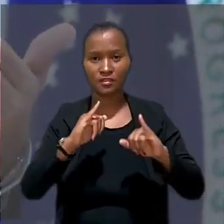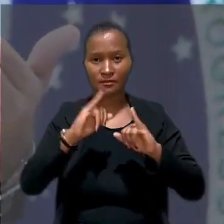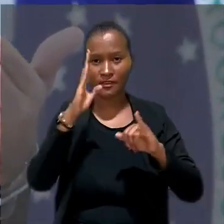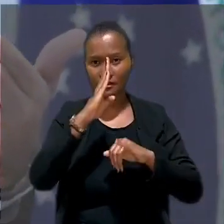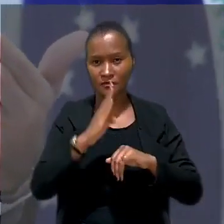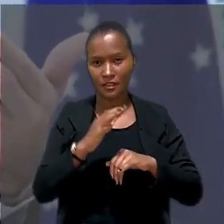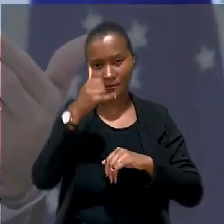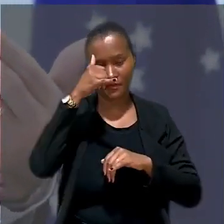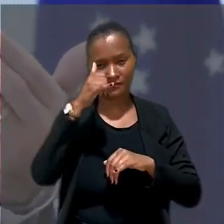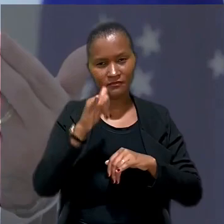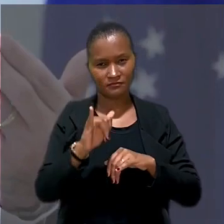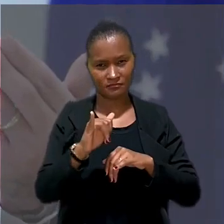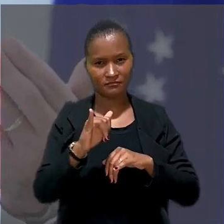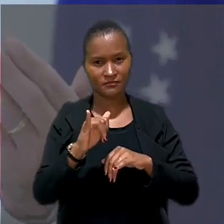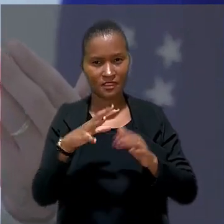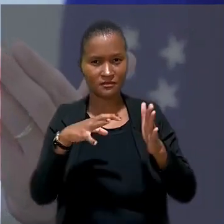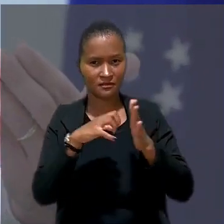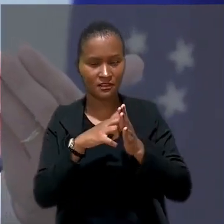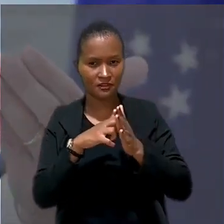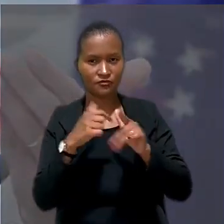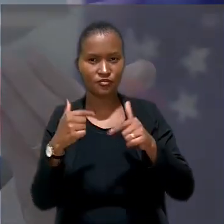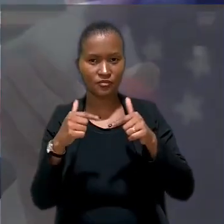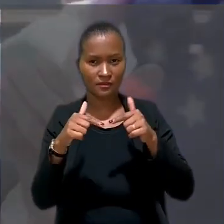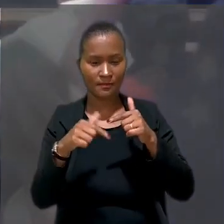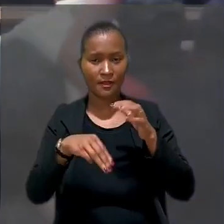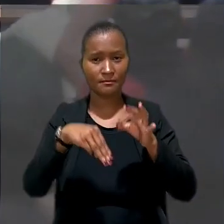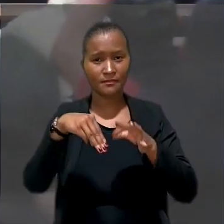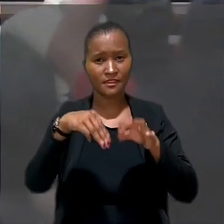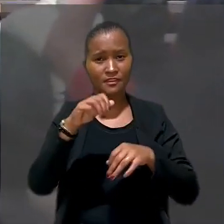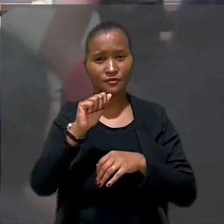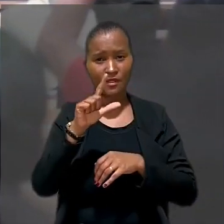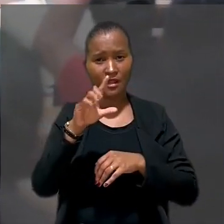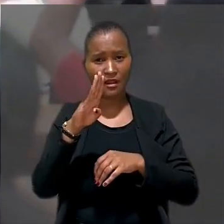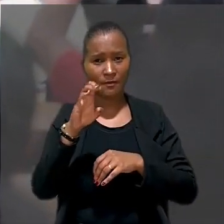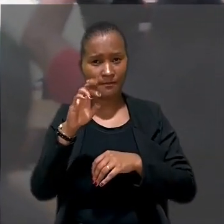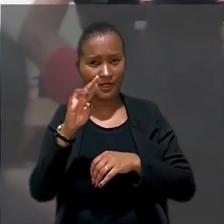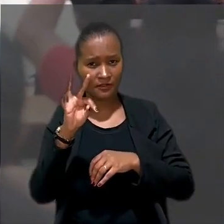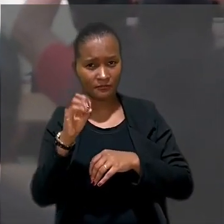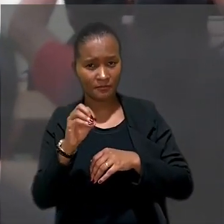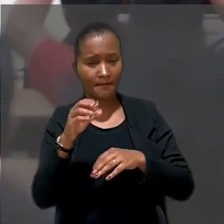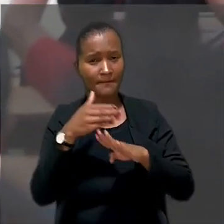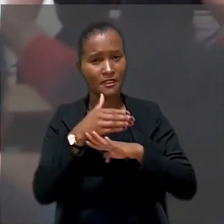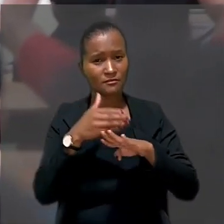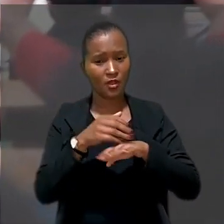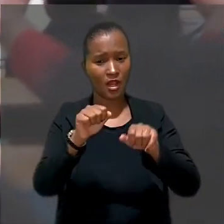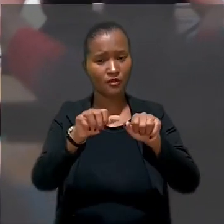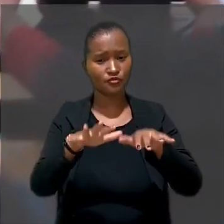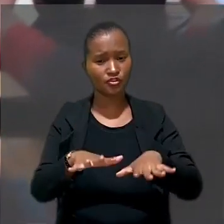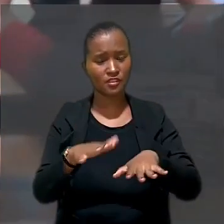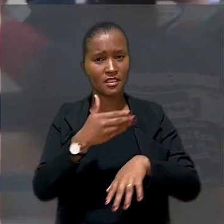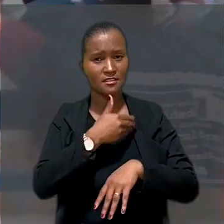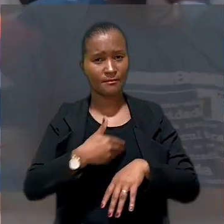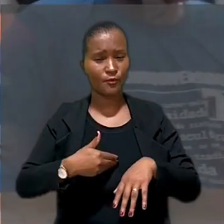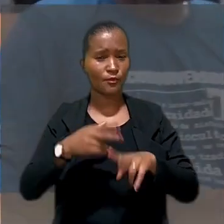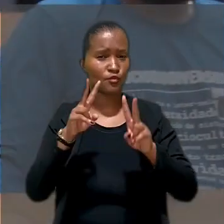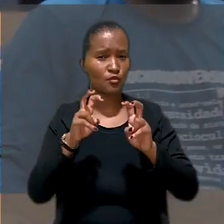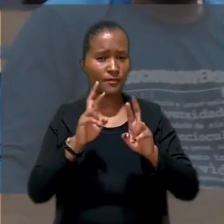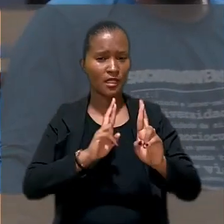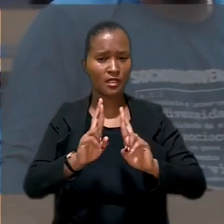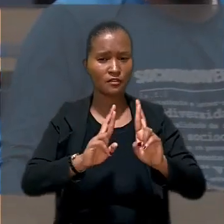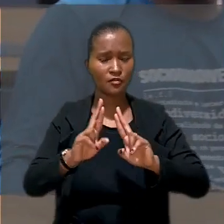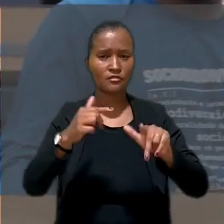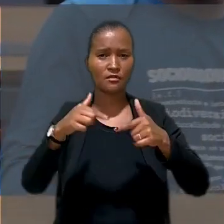Programa Nacional de Prevenção de Acidentes de Trabalho da Justiça do Trabalho, ministro Alberto Balazeiro, participou de audiência pública sobre